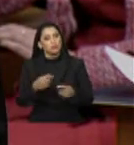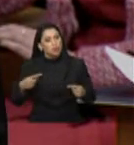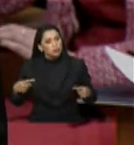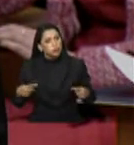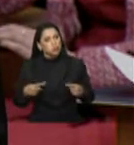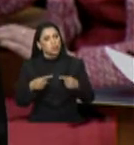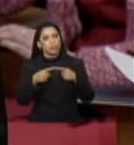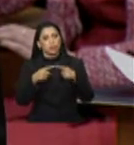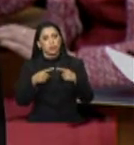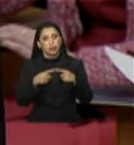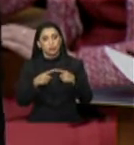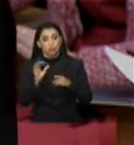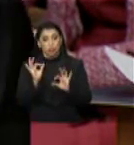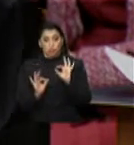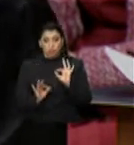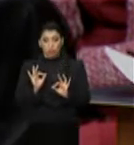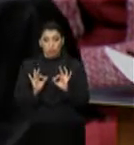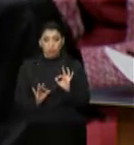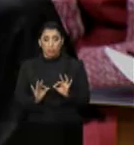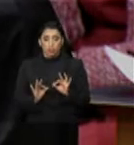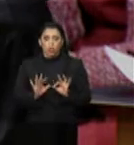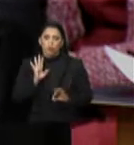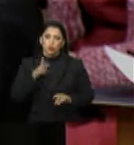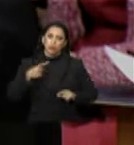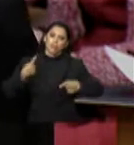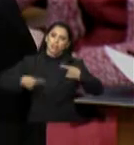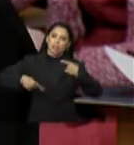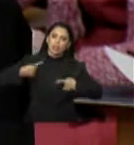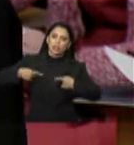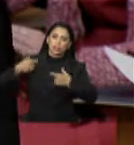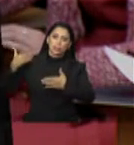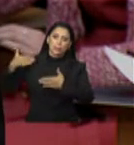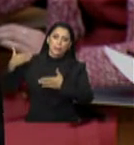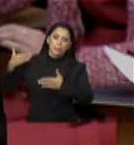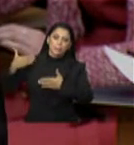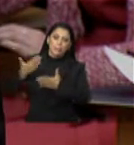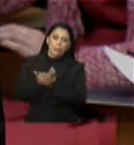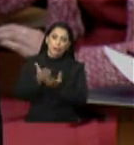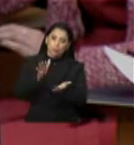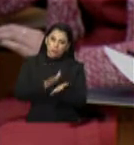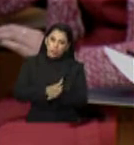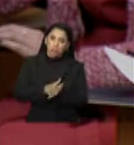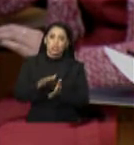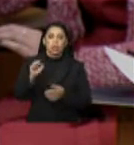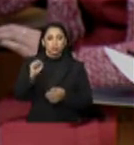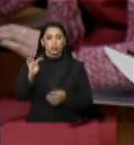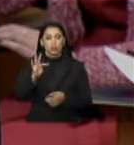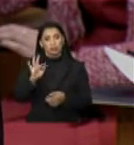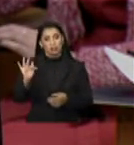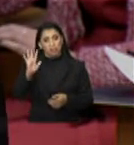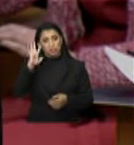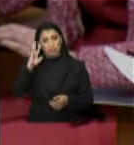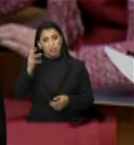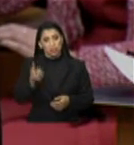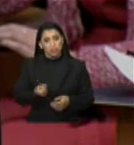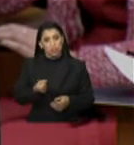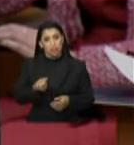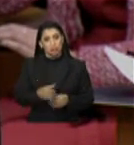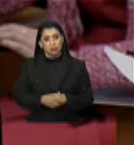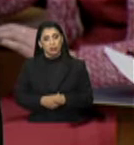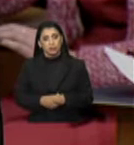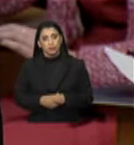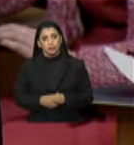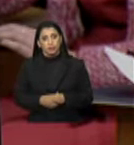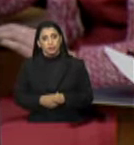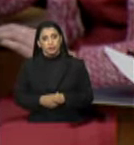julgada aquilo que foi debatido e discutido ao longo do processo precisa de enfrentado pelo Suprema corte o mesmo procedendo